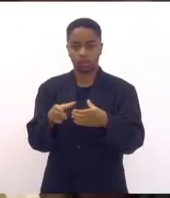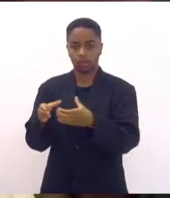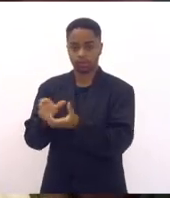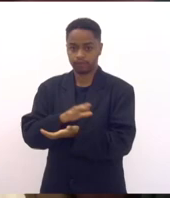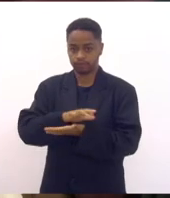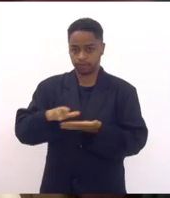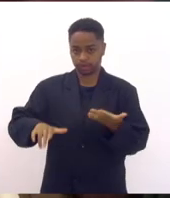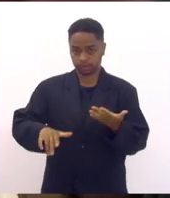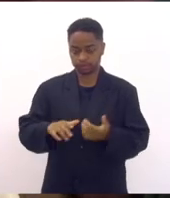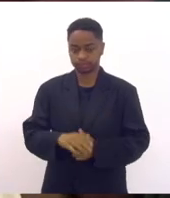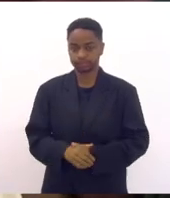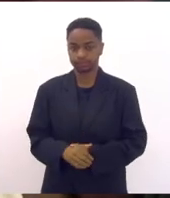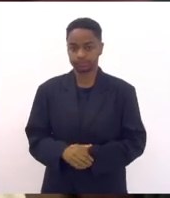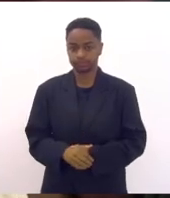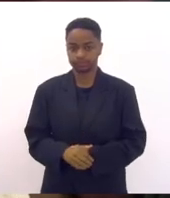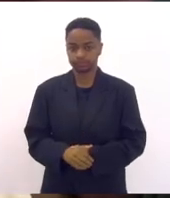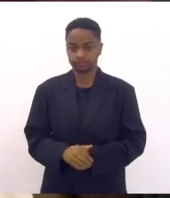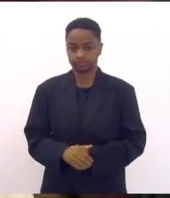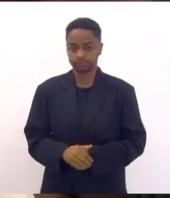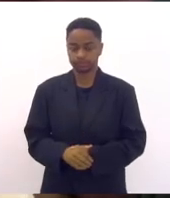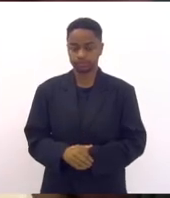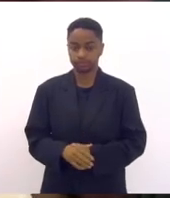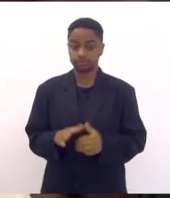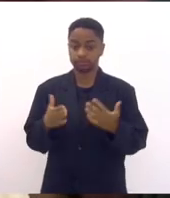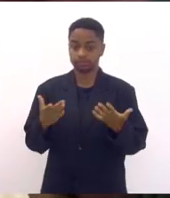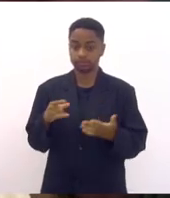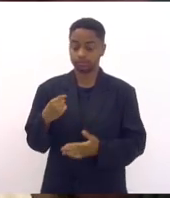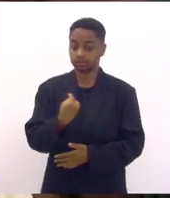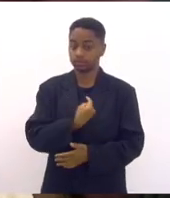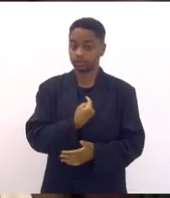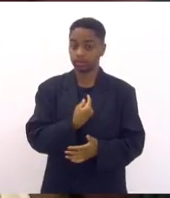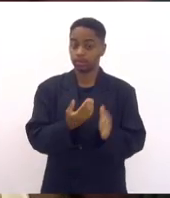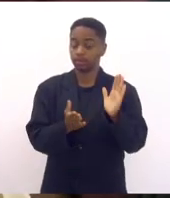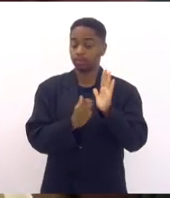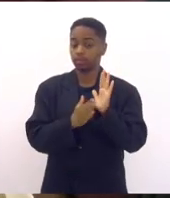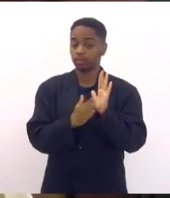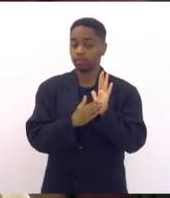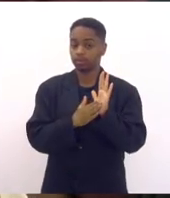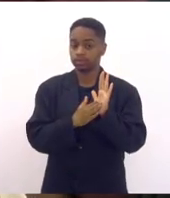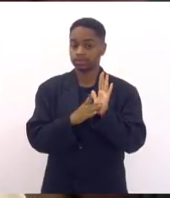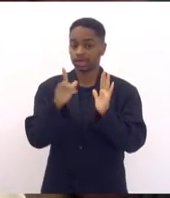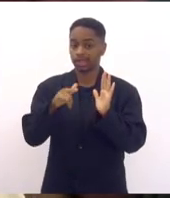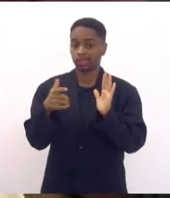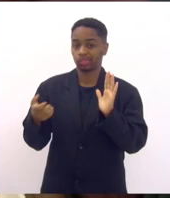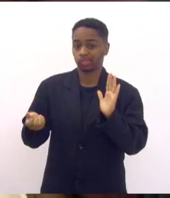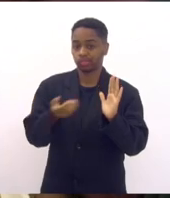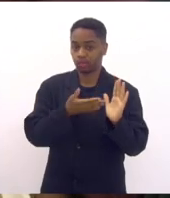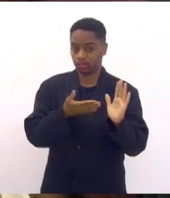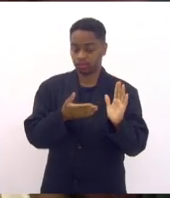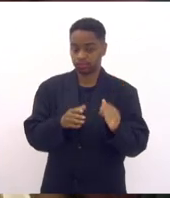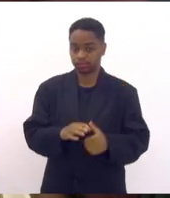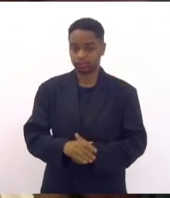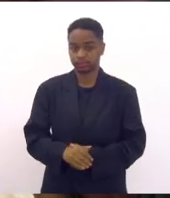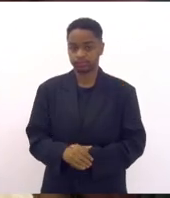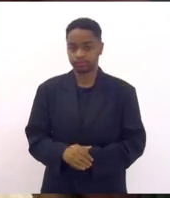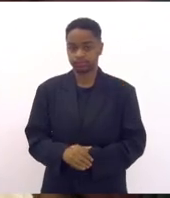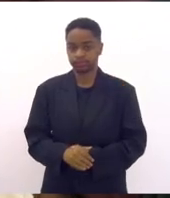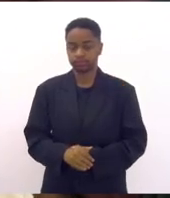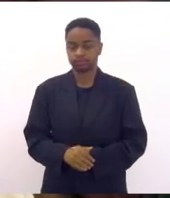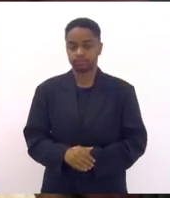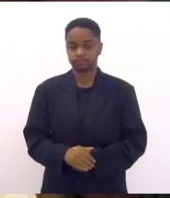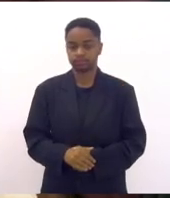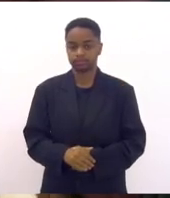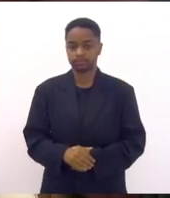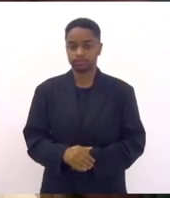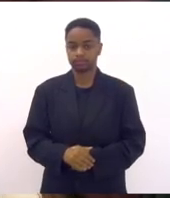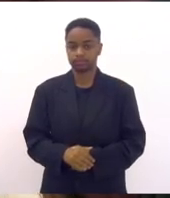divisão o que nós o que nós queríamos propor era uma coisa nova pra gente então